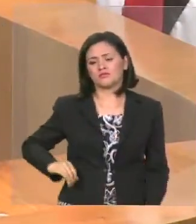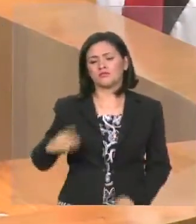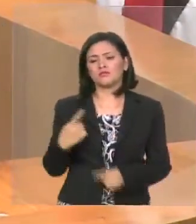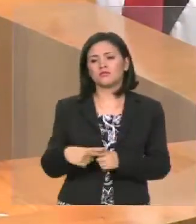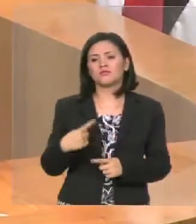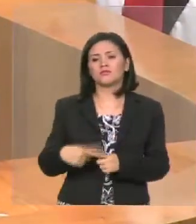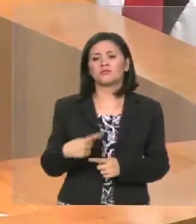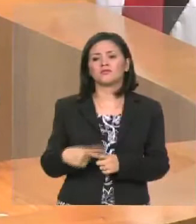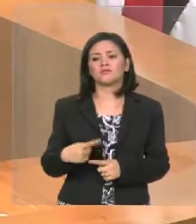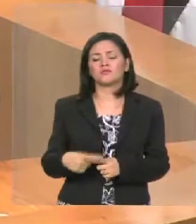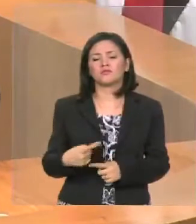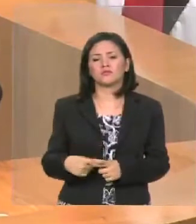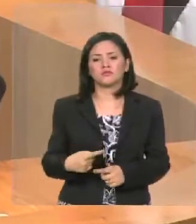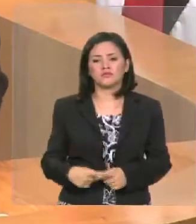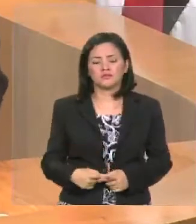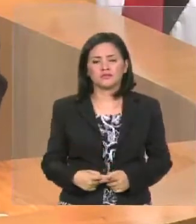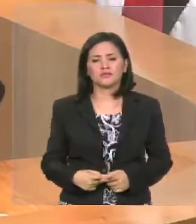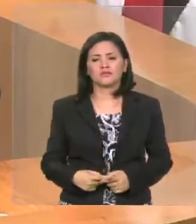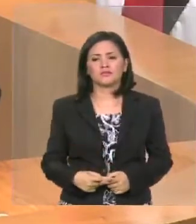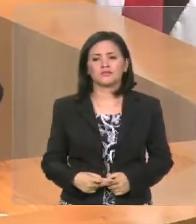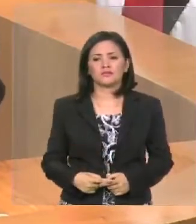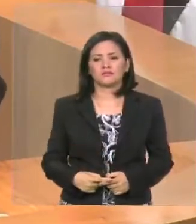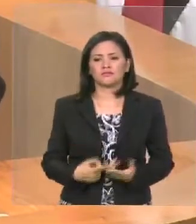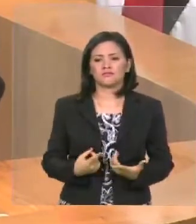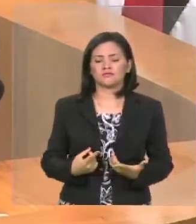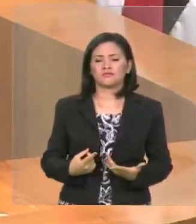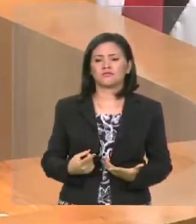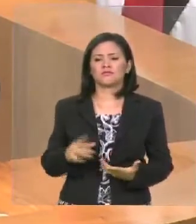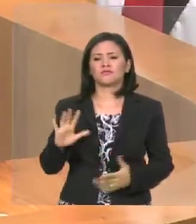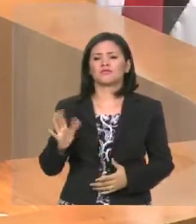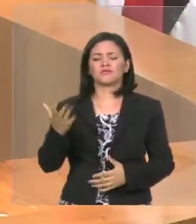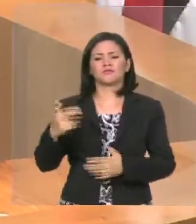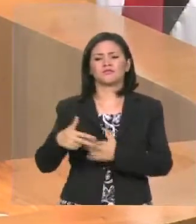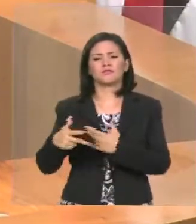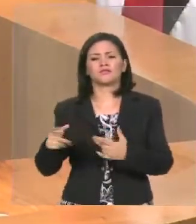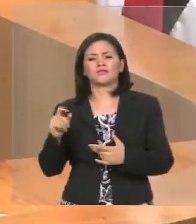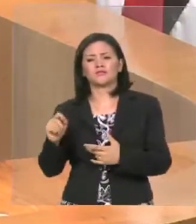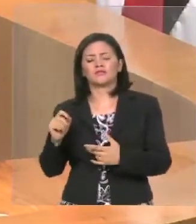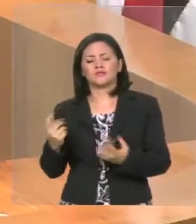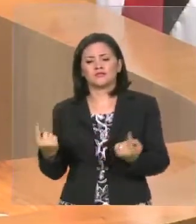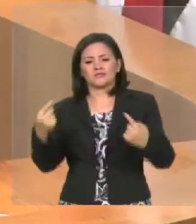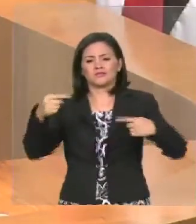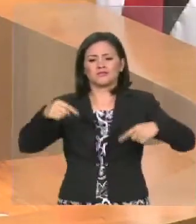minha imagem e jogar no lixo algo que eu construí ao longo de anos.